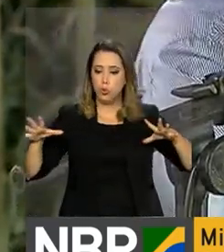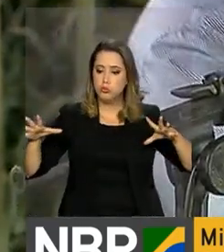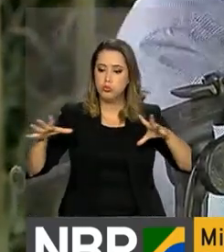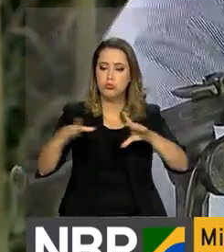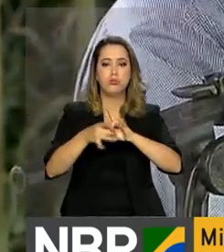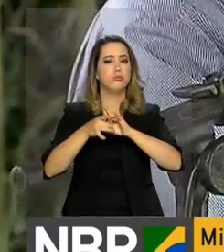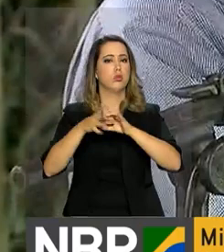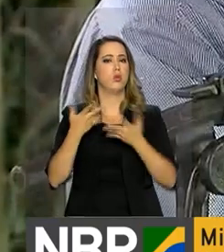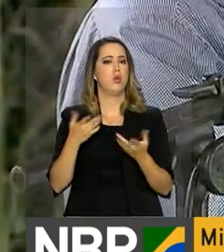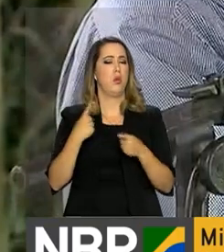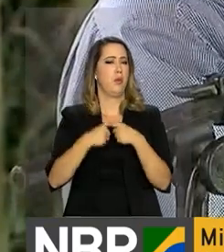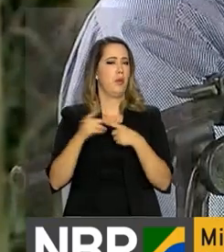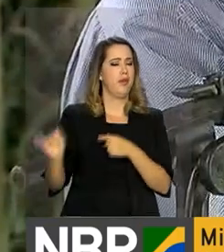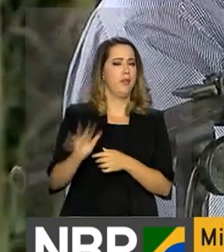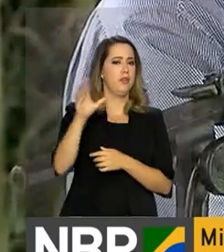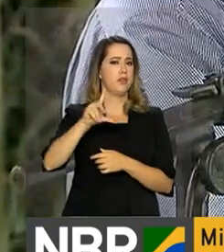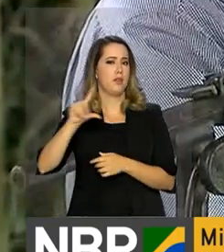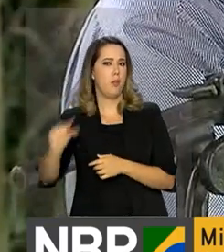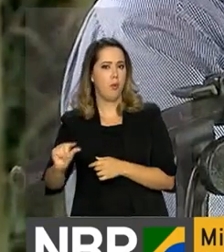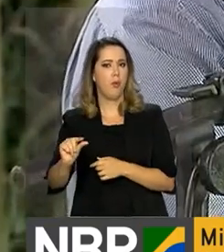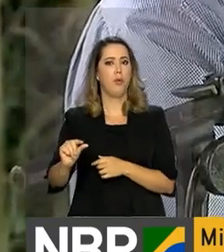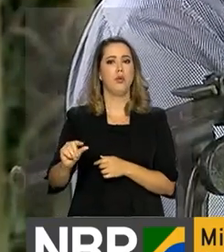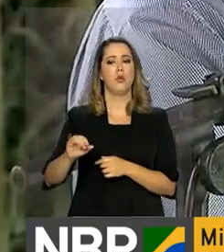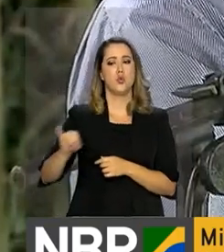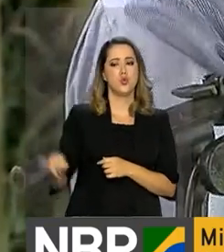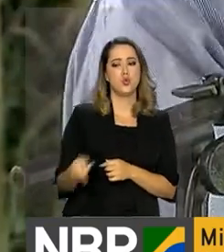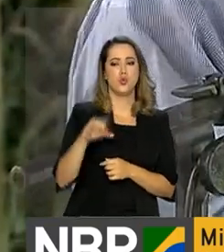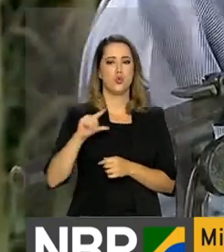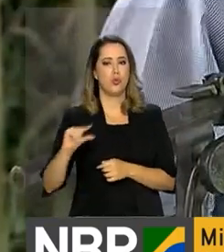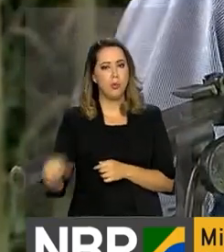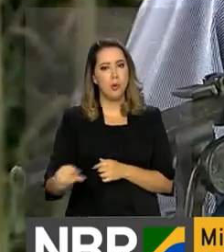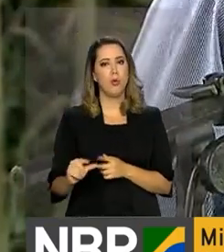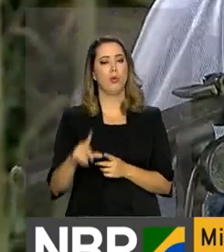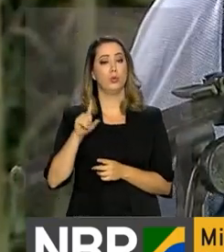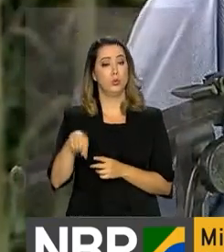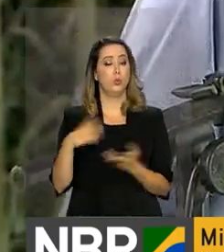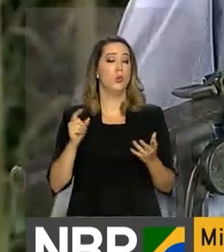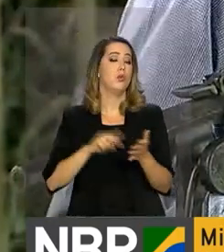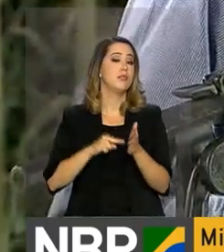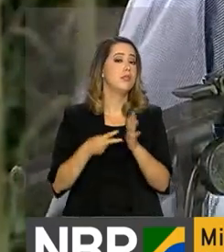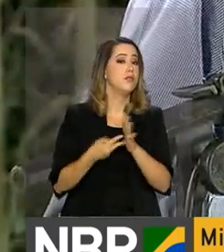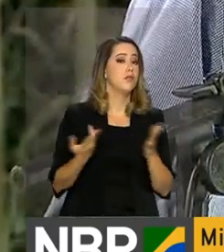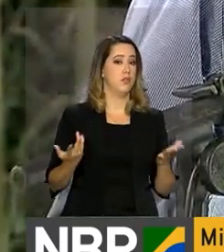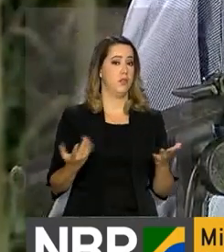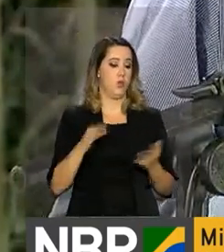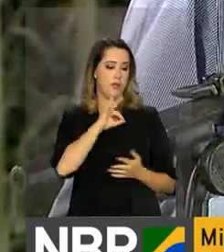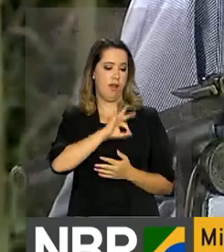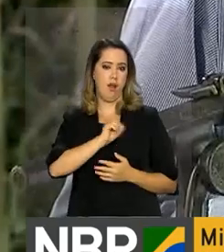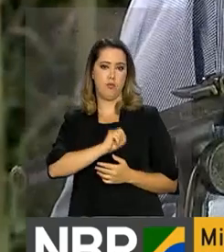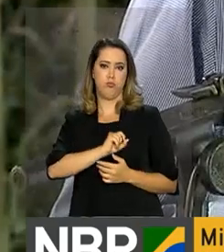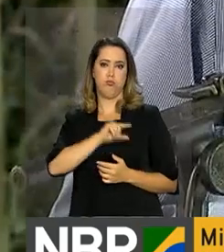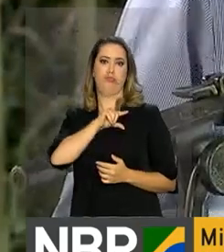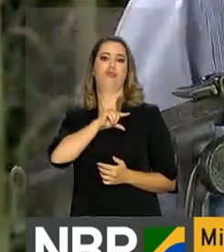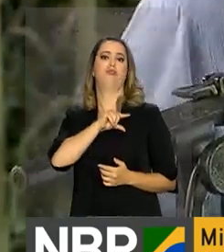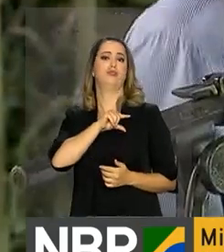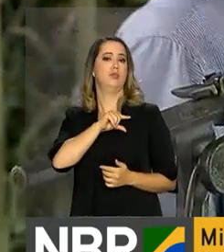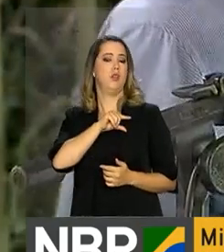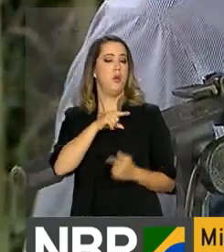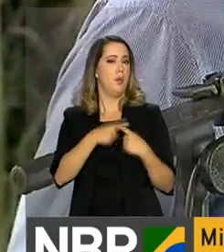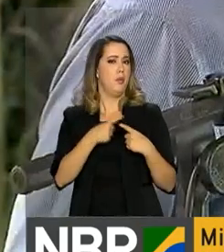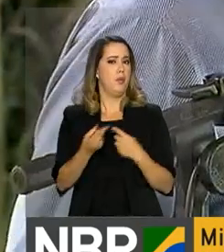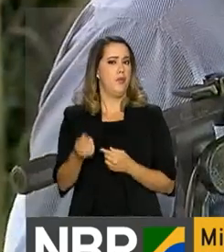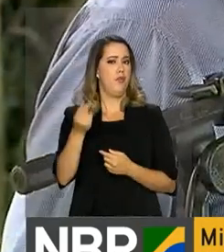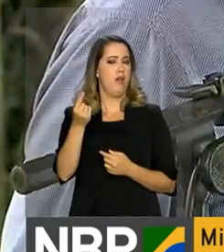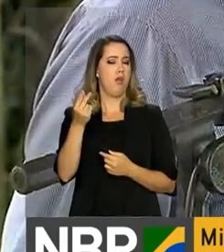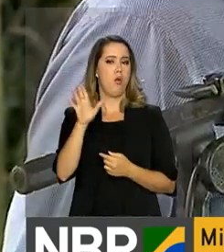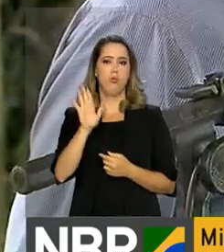tem juros menores, o que acaba acontecendo é que o salário fica mais valorizado, porque os preços